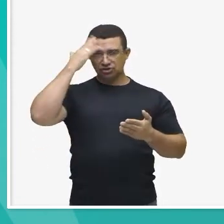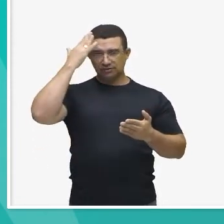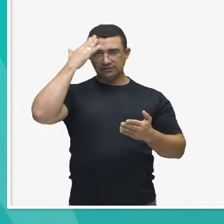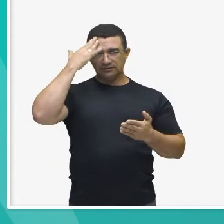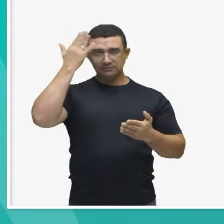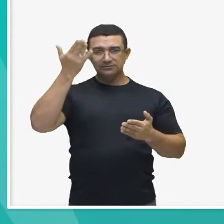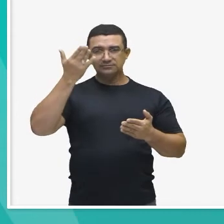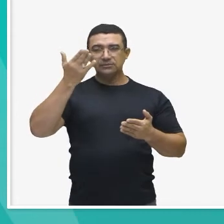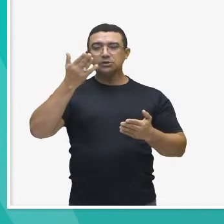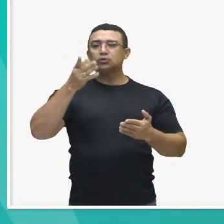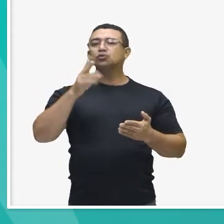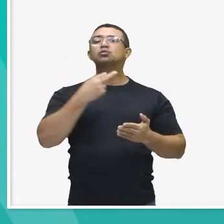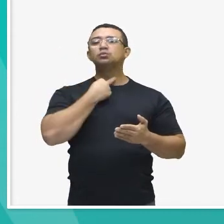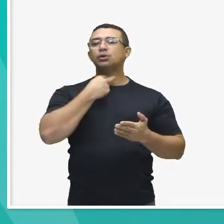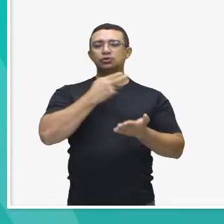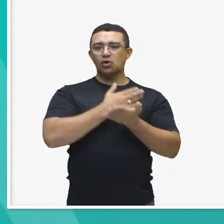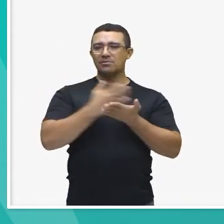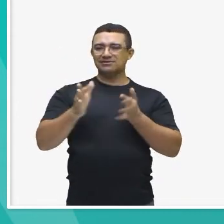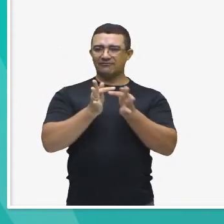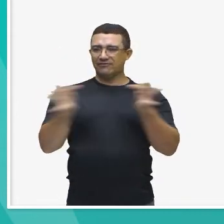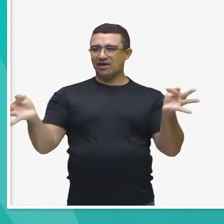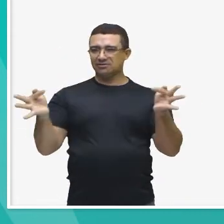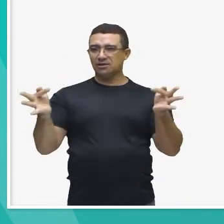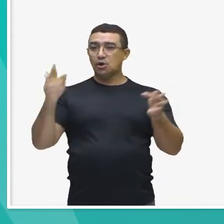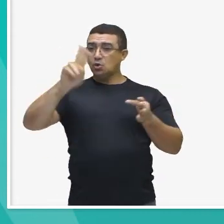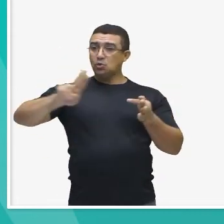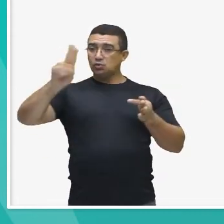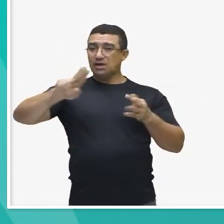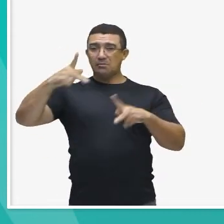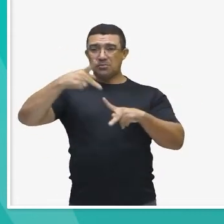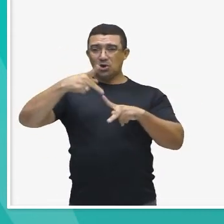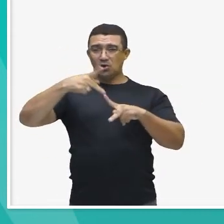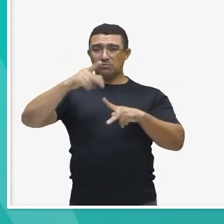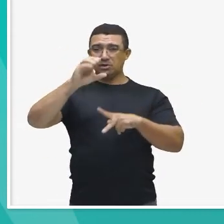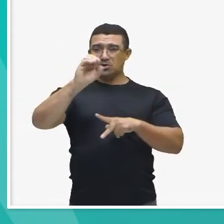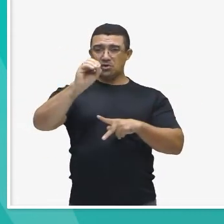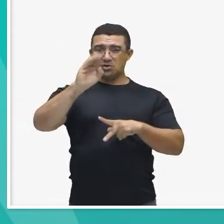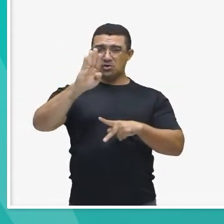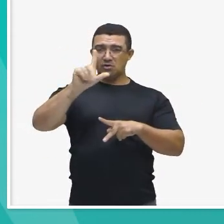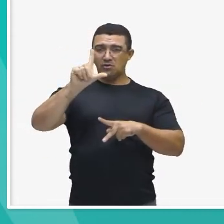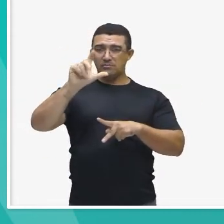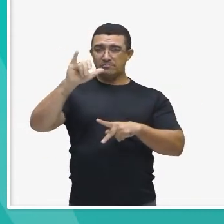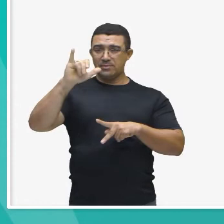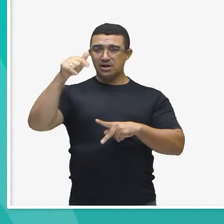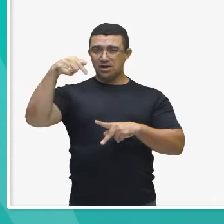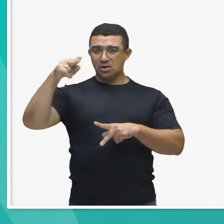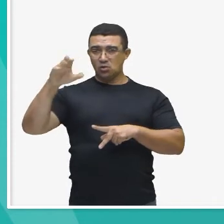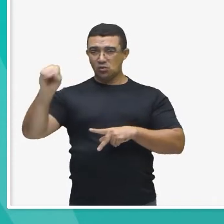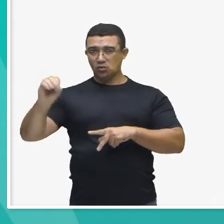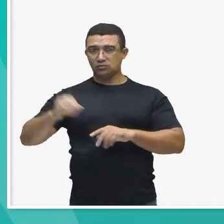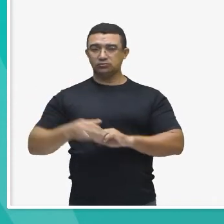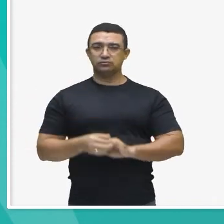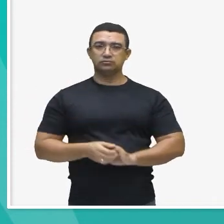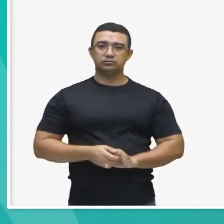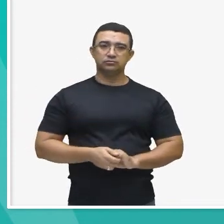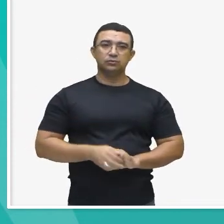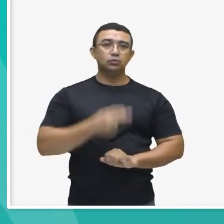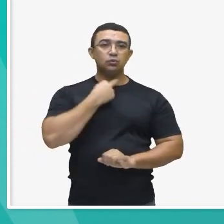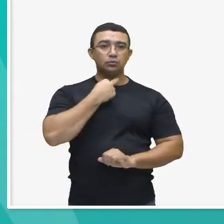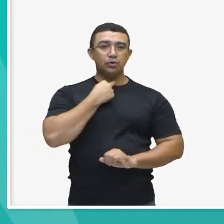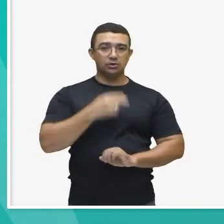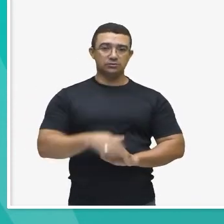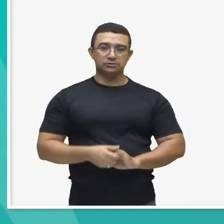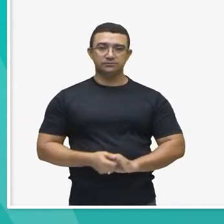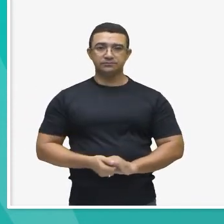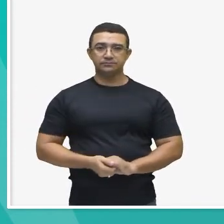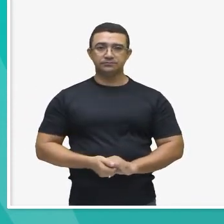não é? Então, me diga o que pensa sobre o caso. Eu não posso iniciar, mas eu posso começar